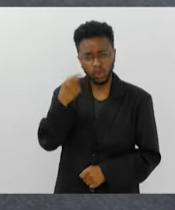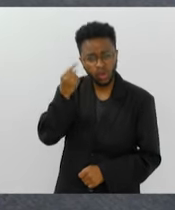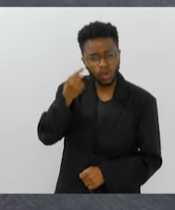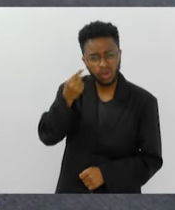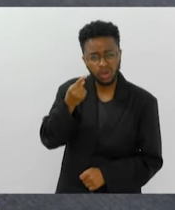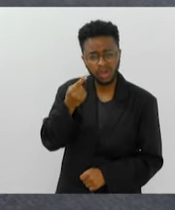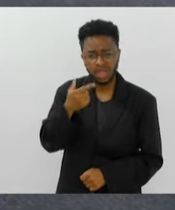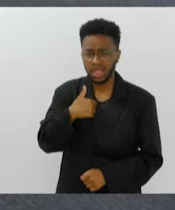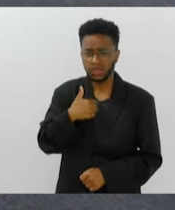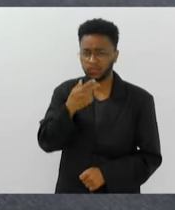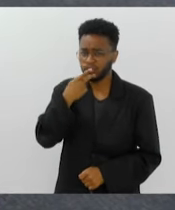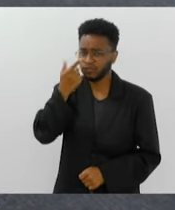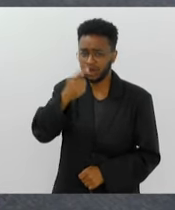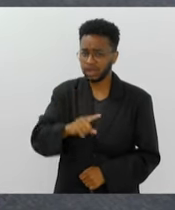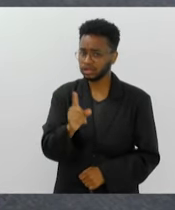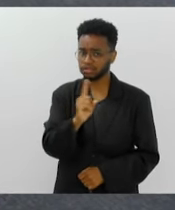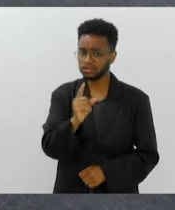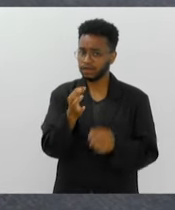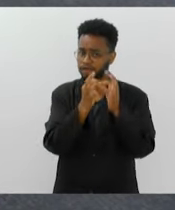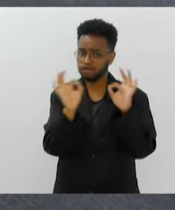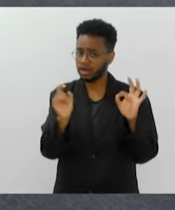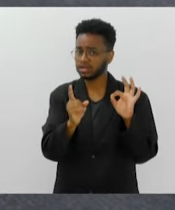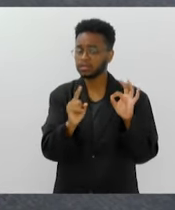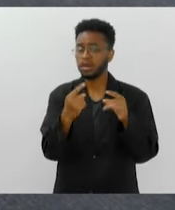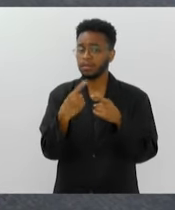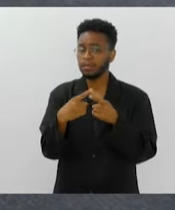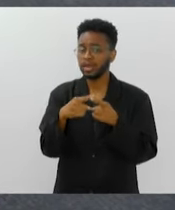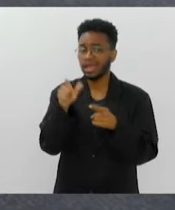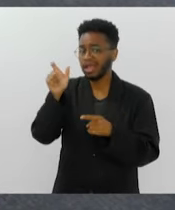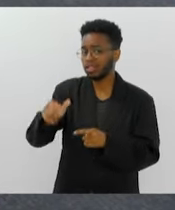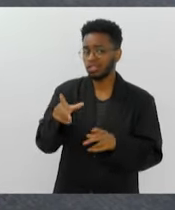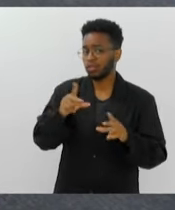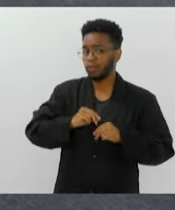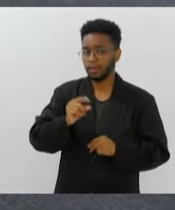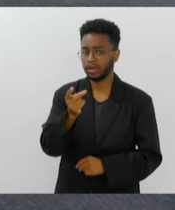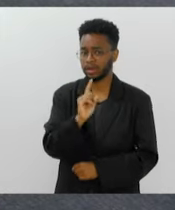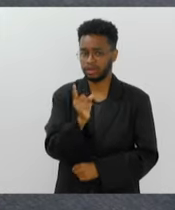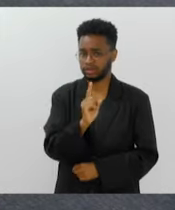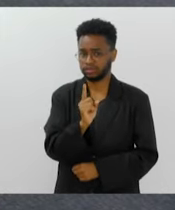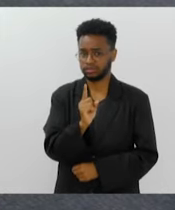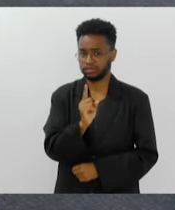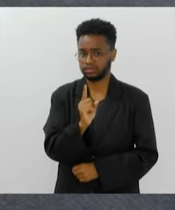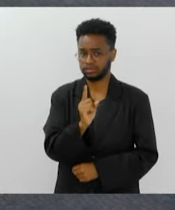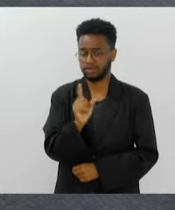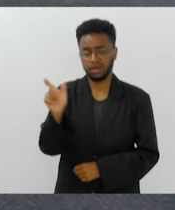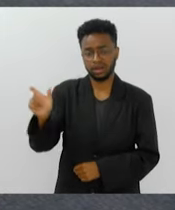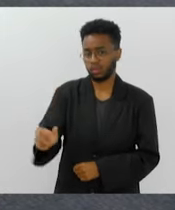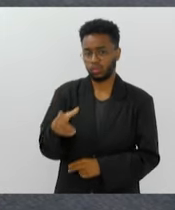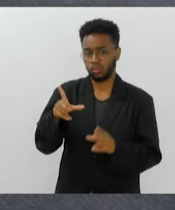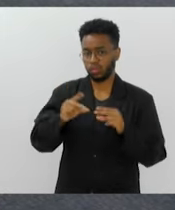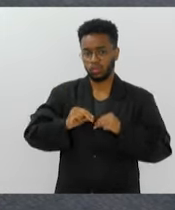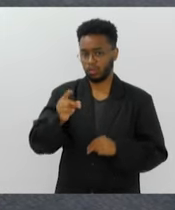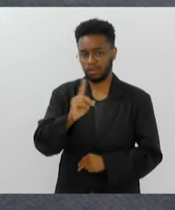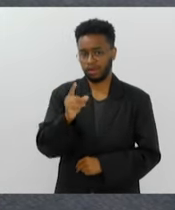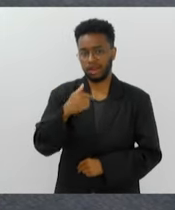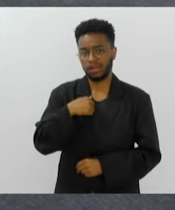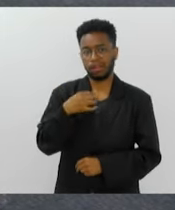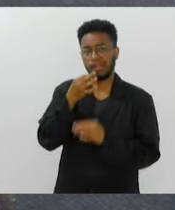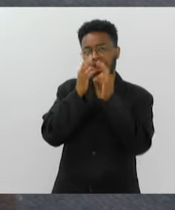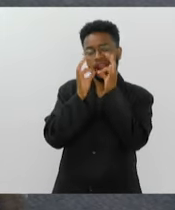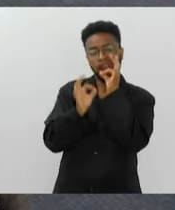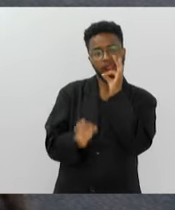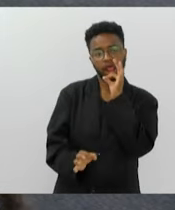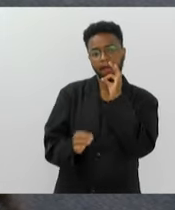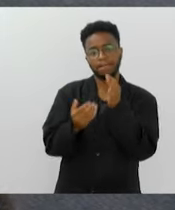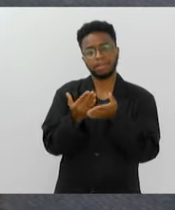repetir o Insulto porque não é alguém que mereça né não é uma pessoa que mereça que eu gaste meu tempo